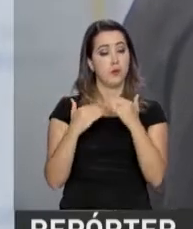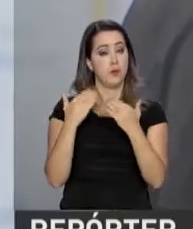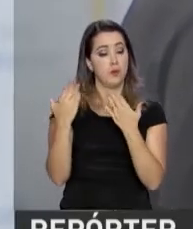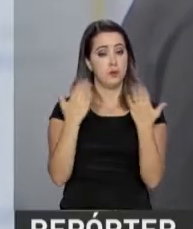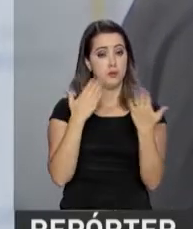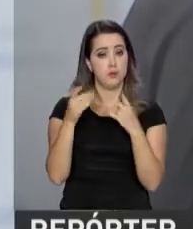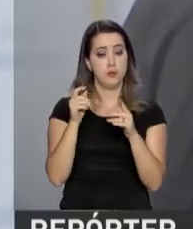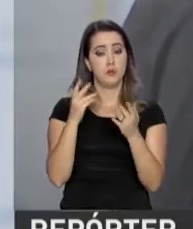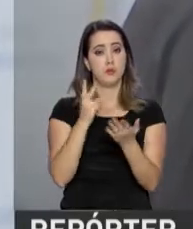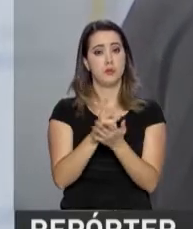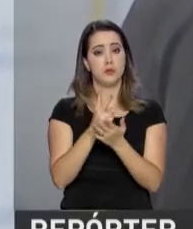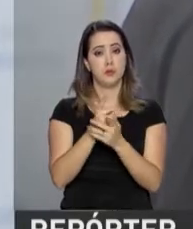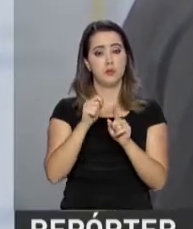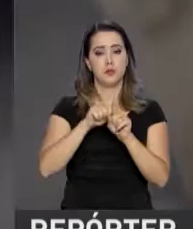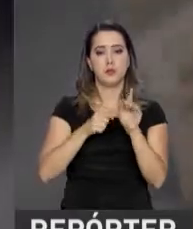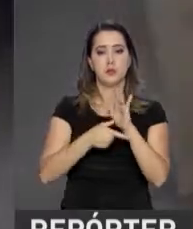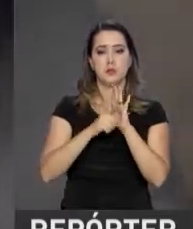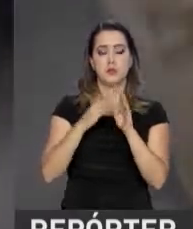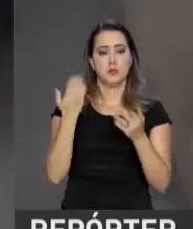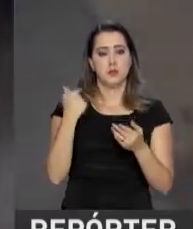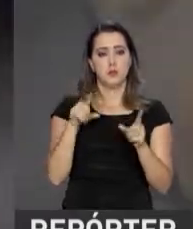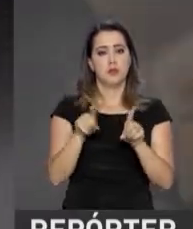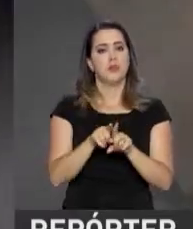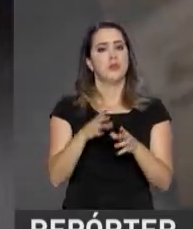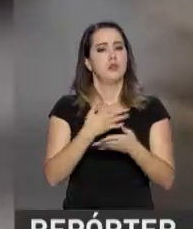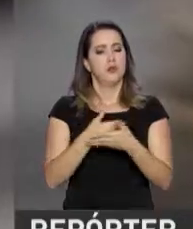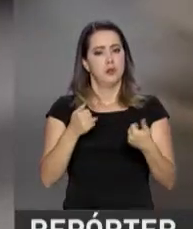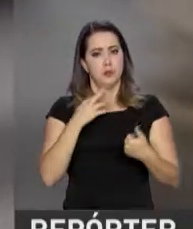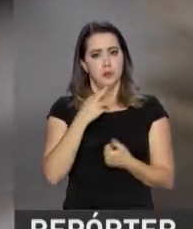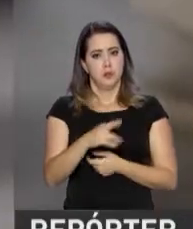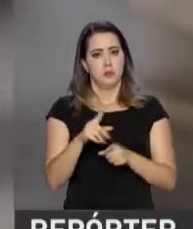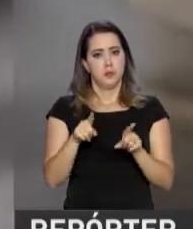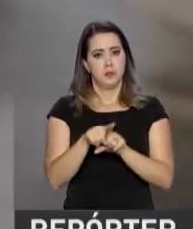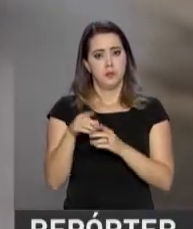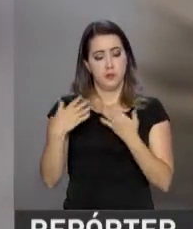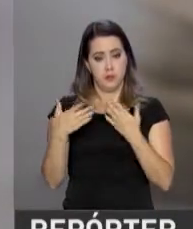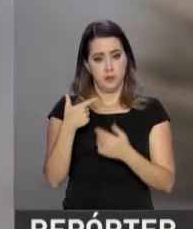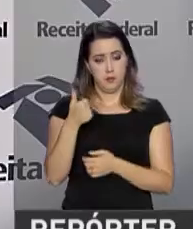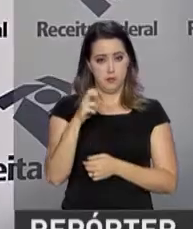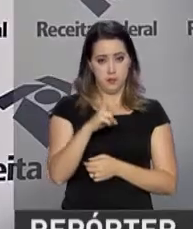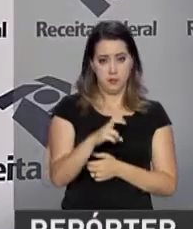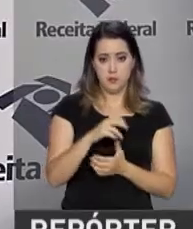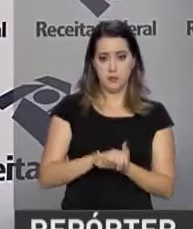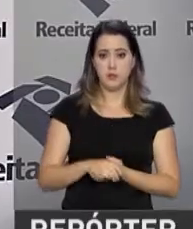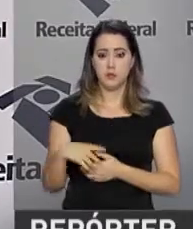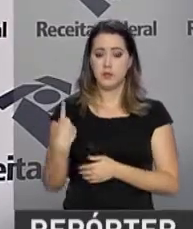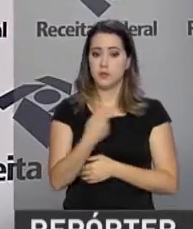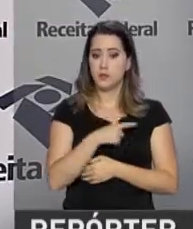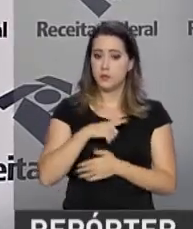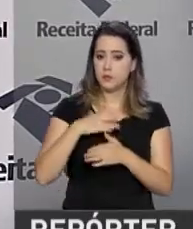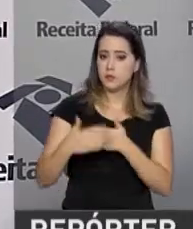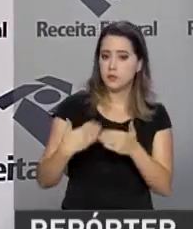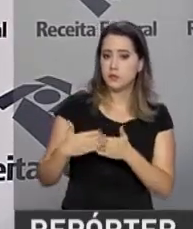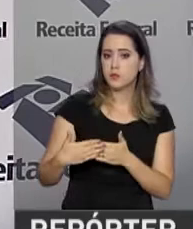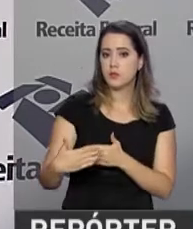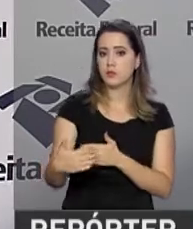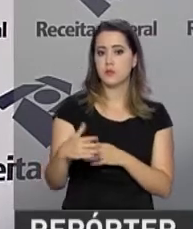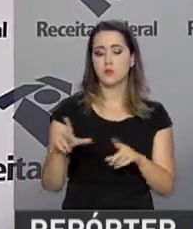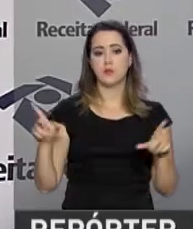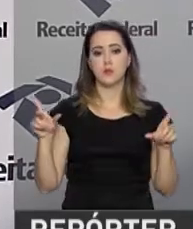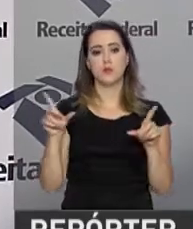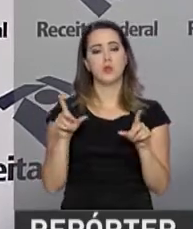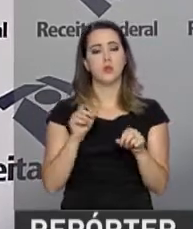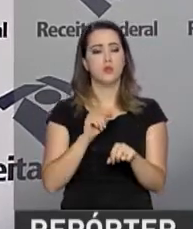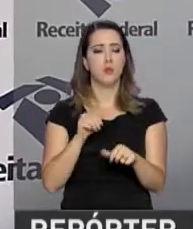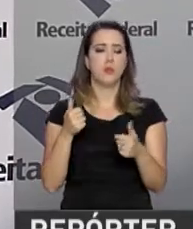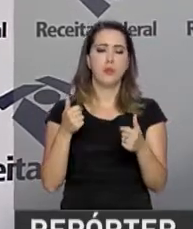ao mesmo mês do ano passado é o melhor resultado desde 2000 e 15 nós tivemos um longo período recessivo nesse período